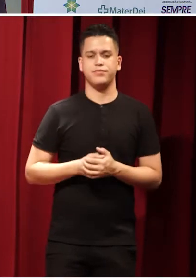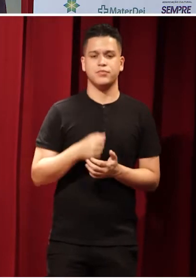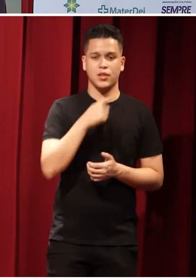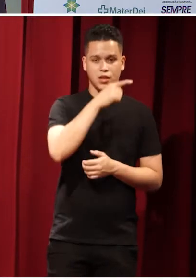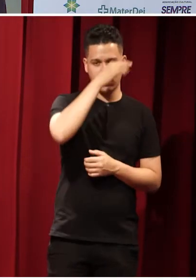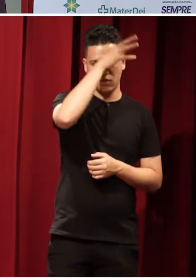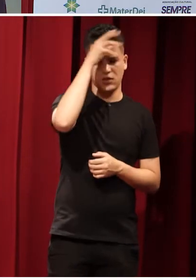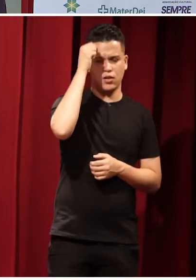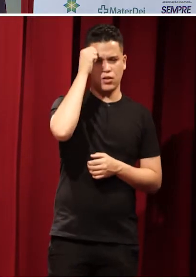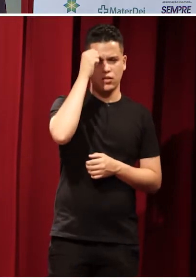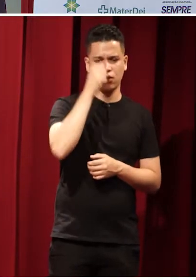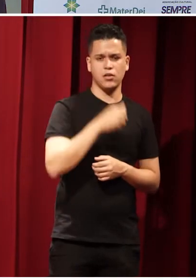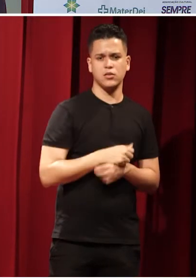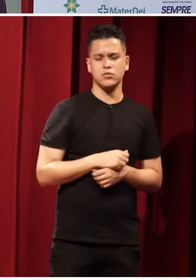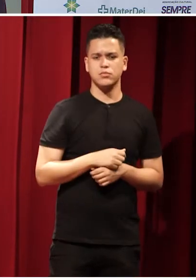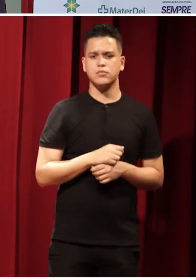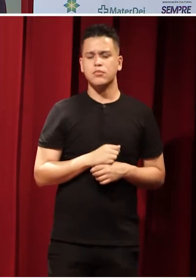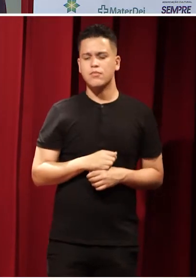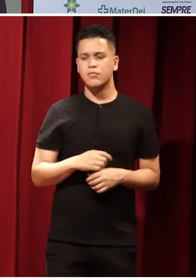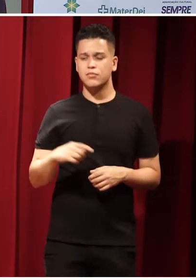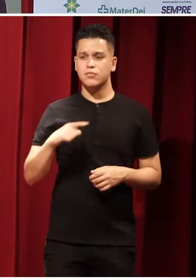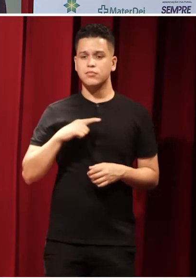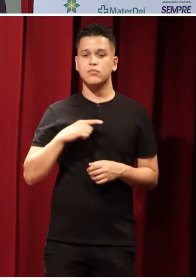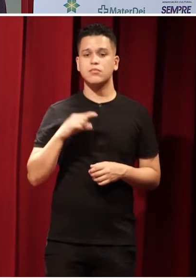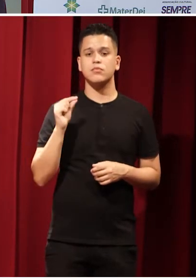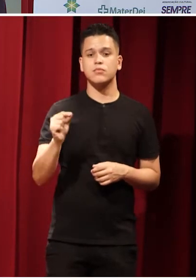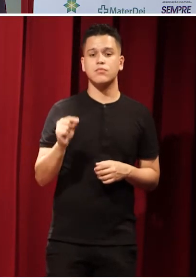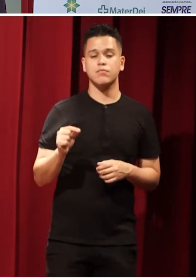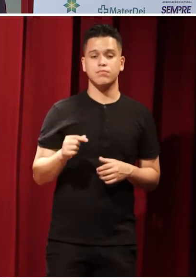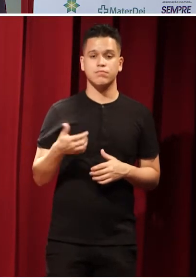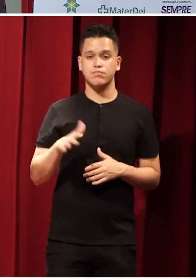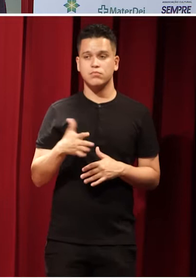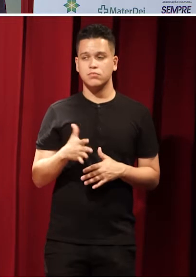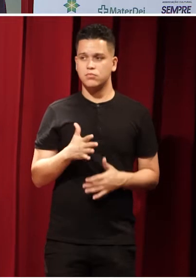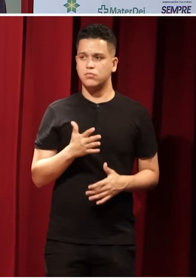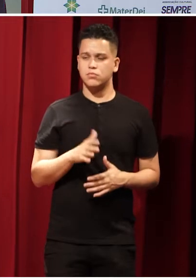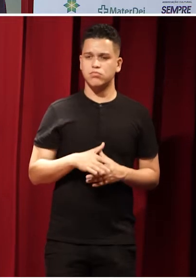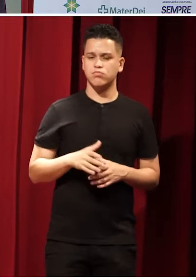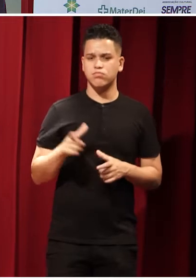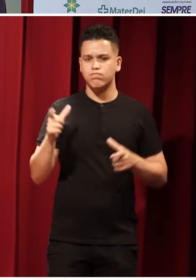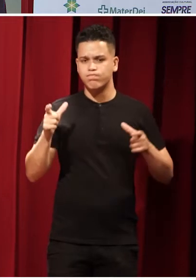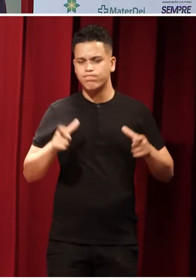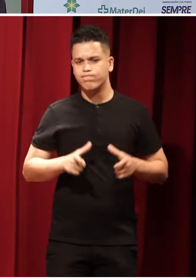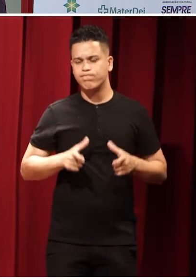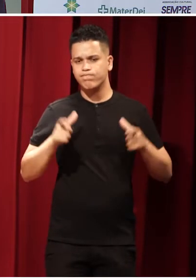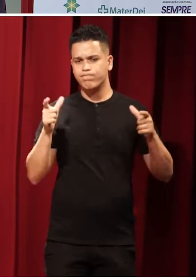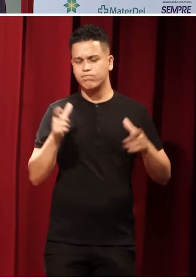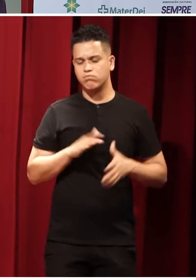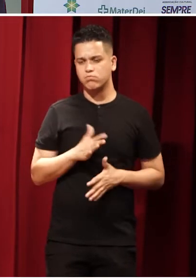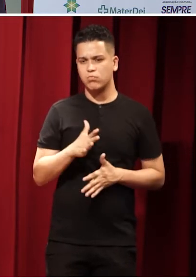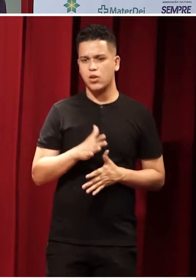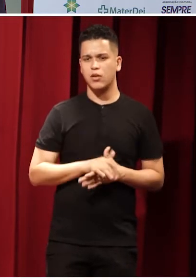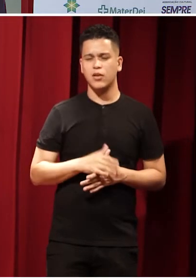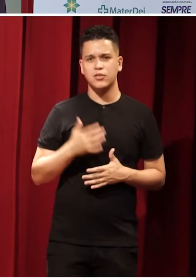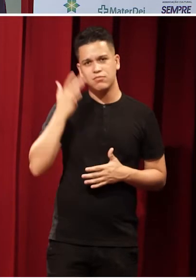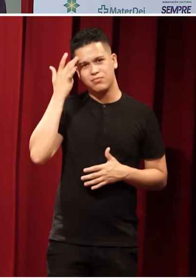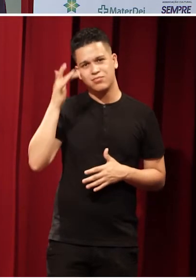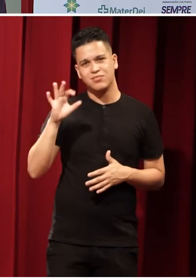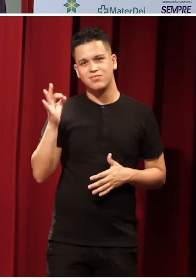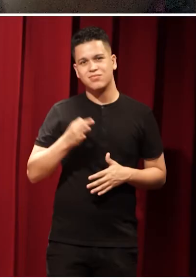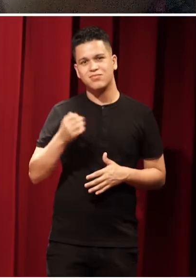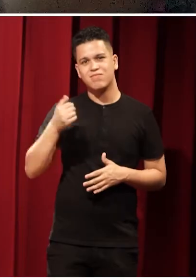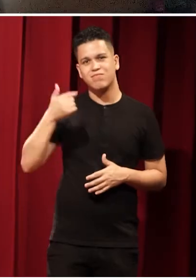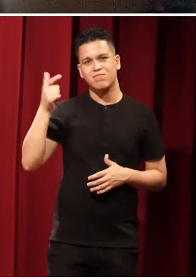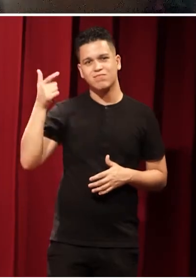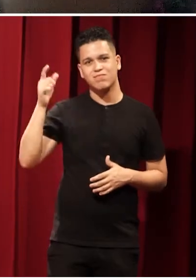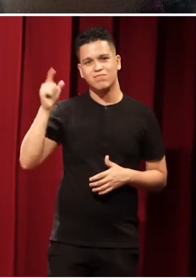50% de áreas protegidas, a Amazônia tem uma proporção agora não vou chutar a porcentagem. Uma mulher